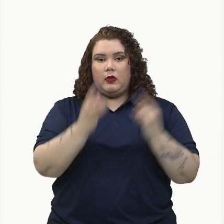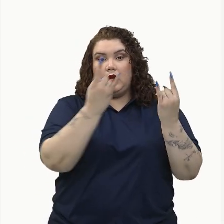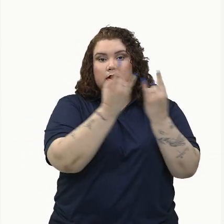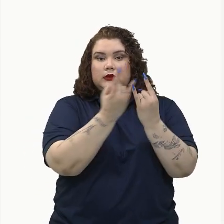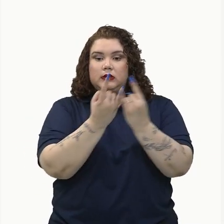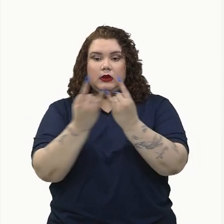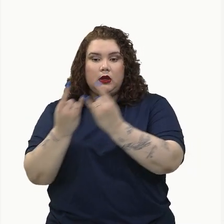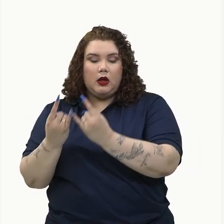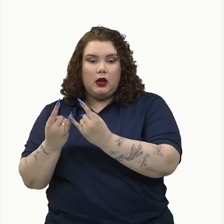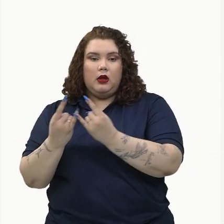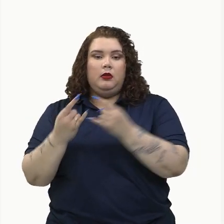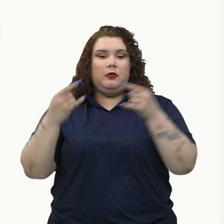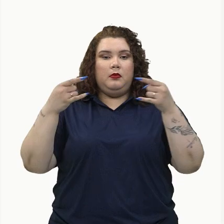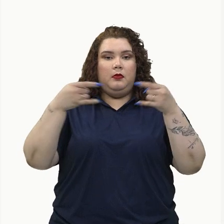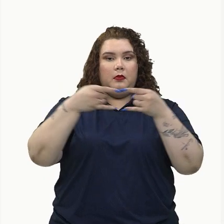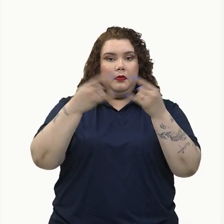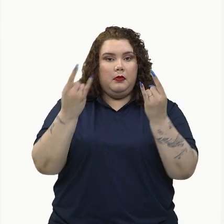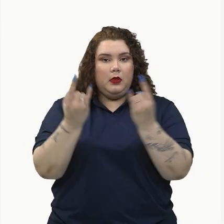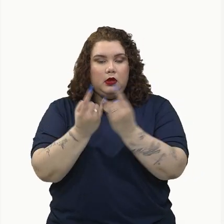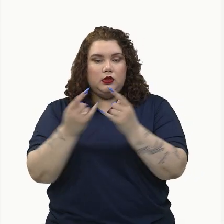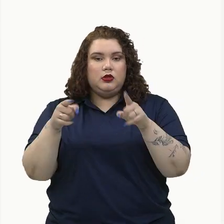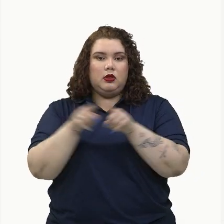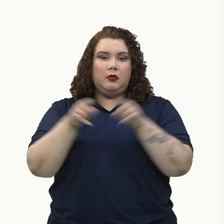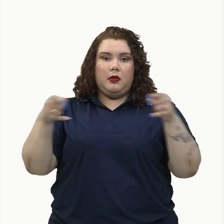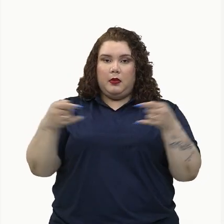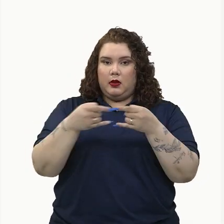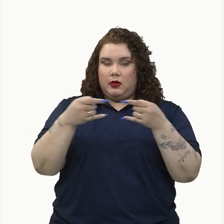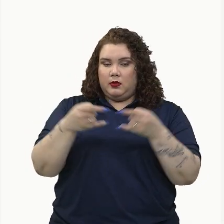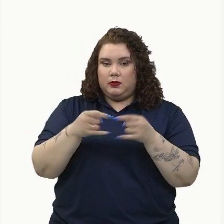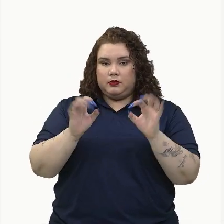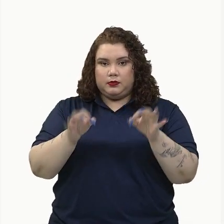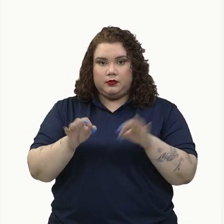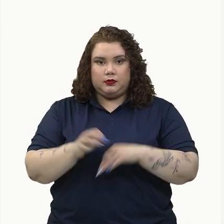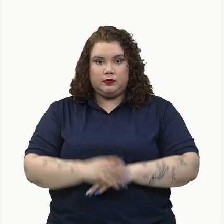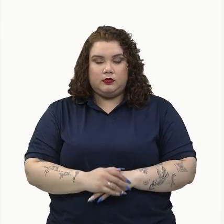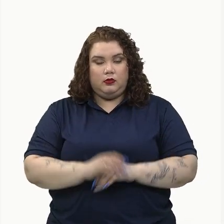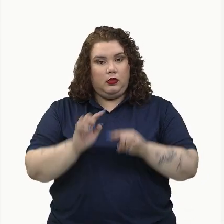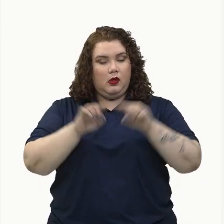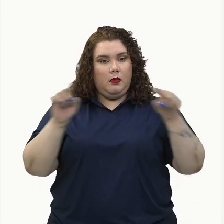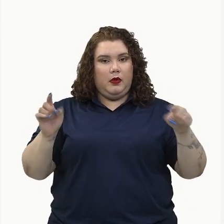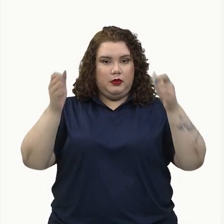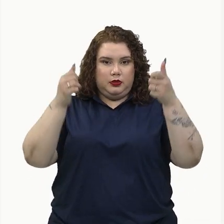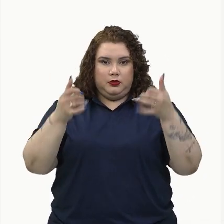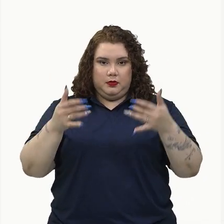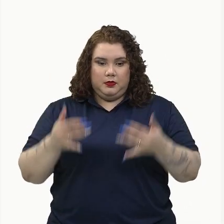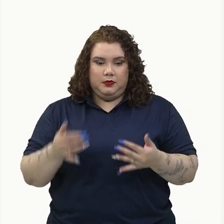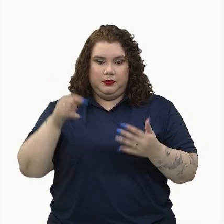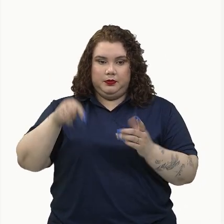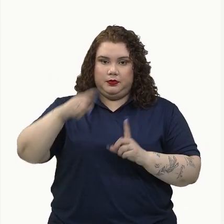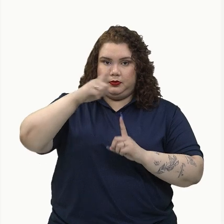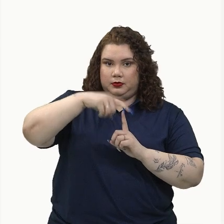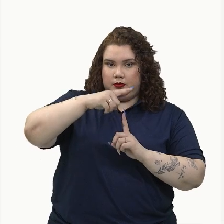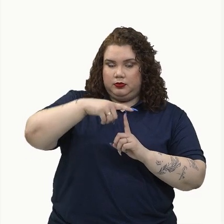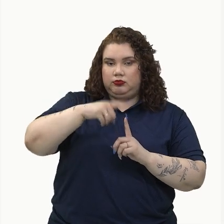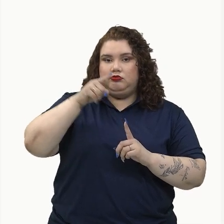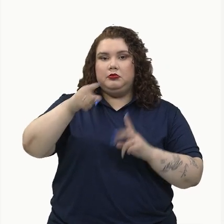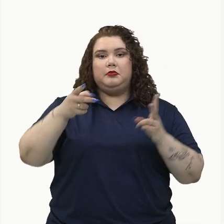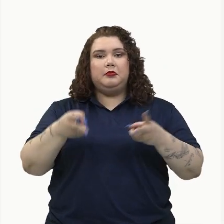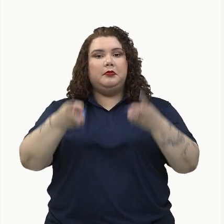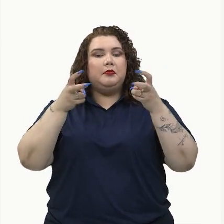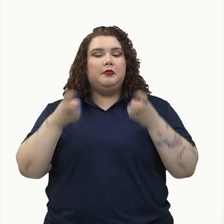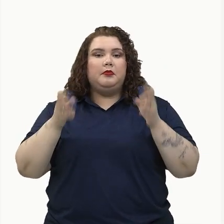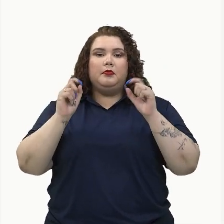série, mista e em paralelo. Claro que, ao falarmos dessas ligações, você percebe